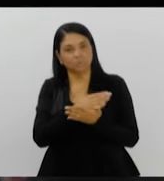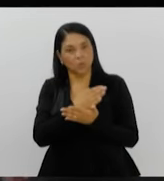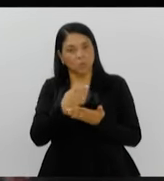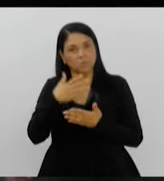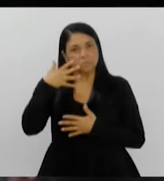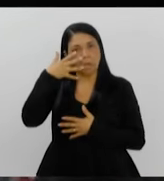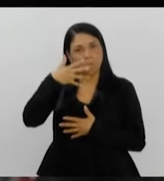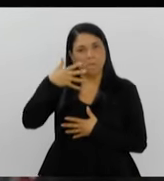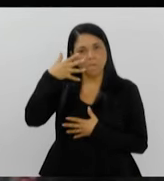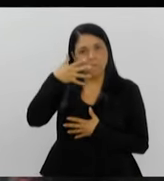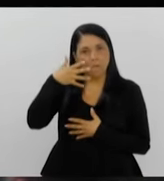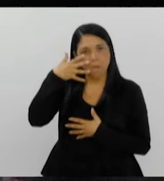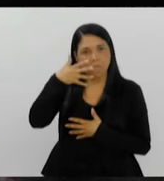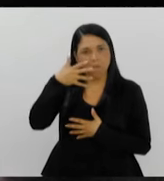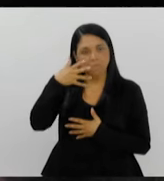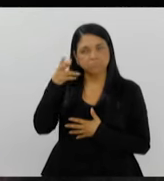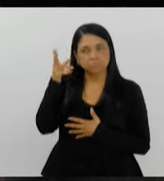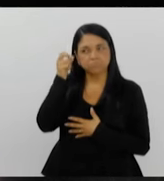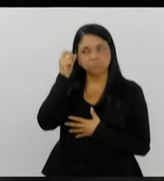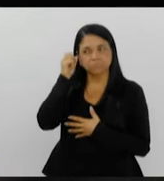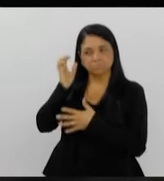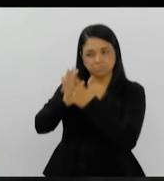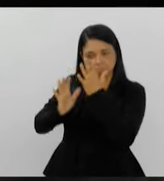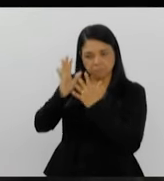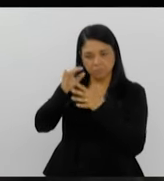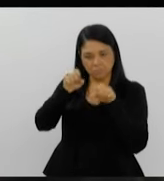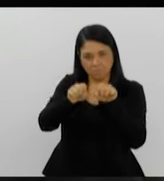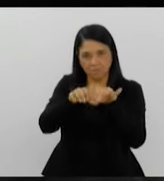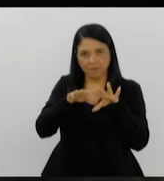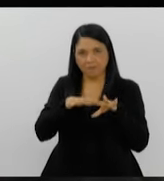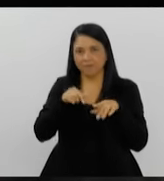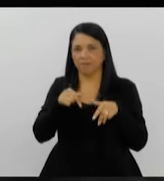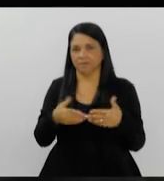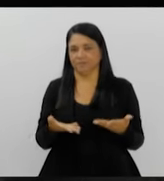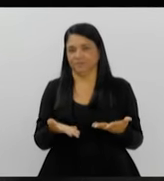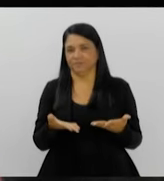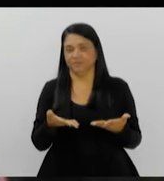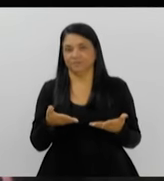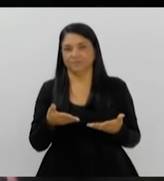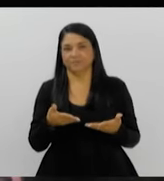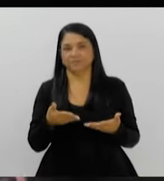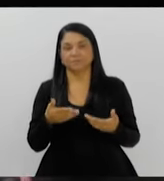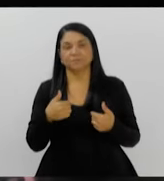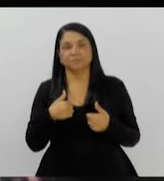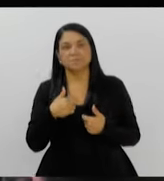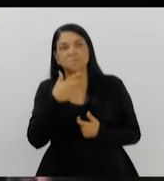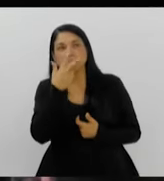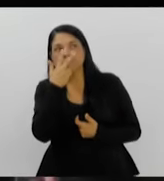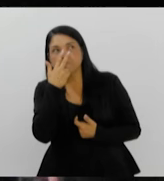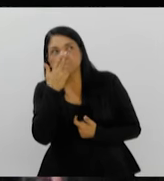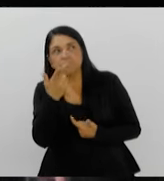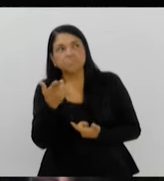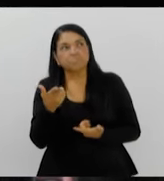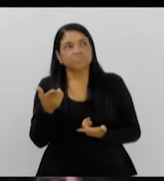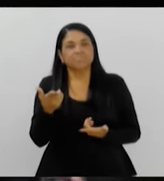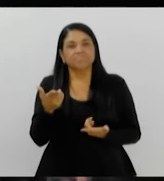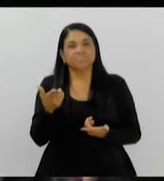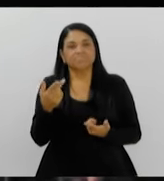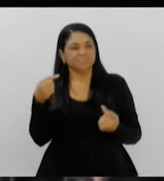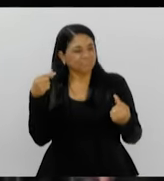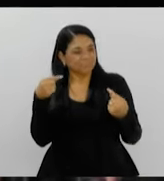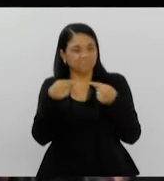falas que a gente ouve aqui dentro desse plenário porque elas são na verdade eh